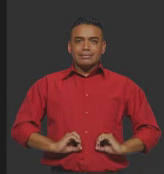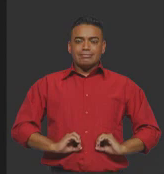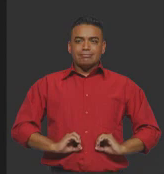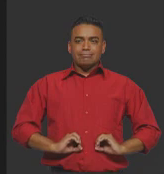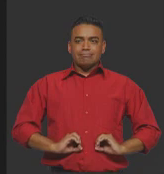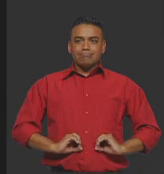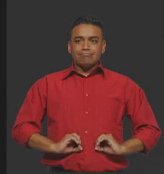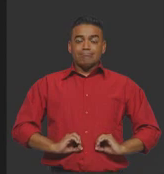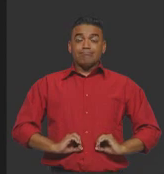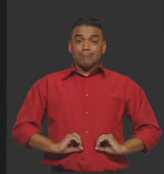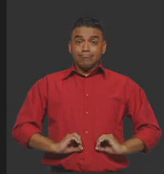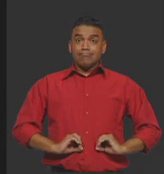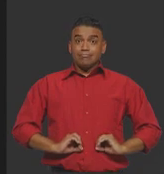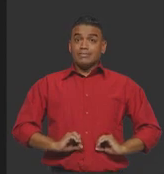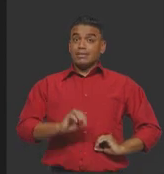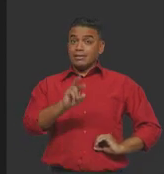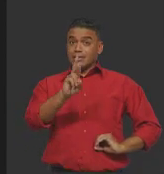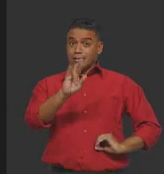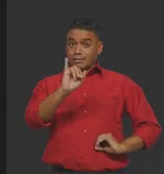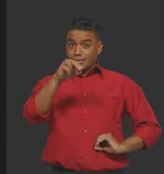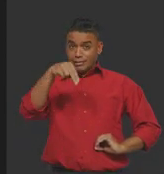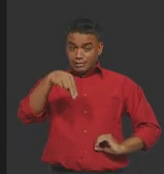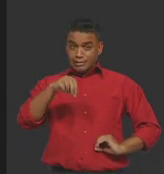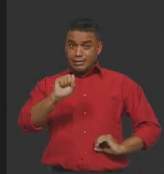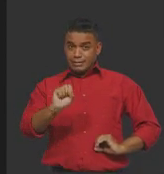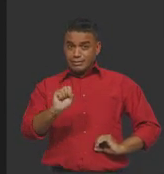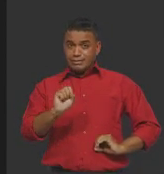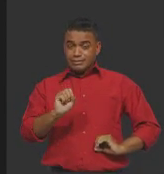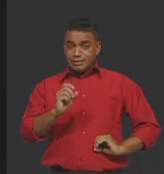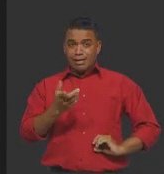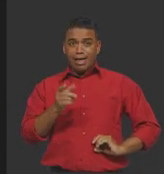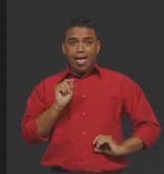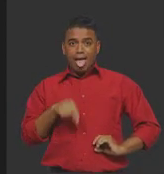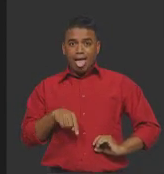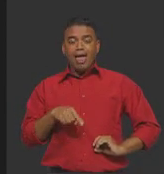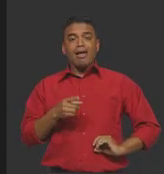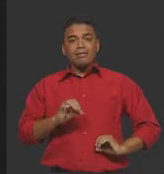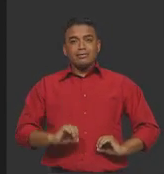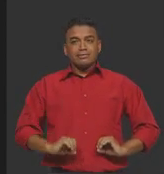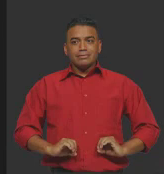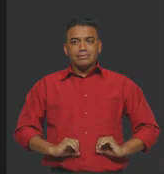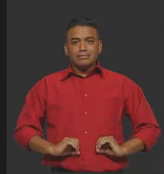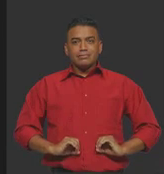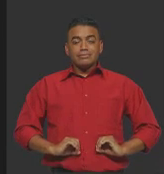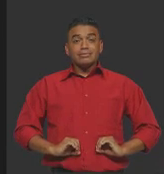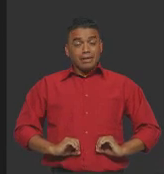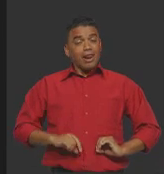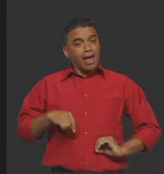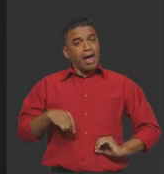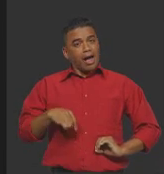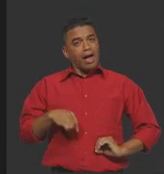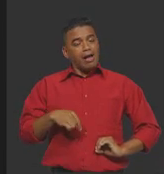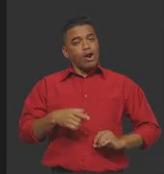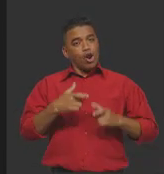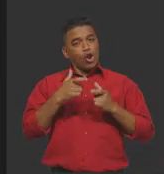suprarrenais, elas também são chamadas de adrenais e elas estão localizadas, como o próprio nome indica, olha,